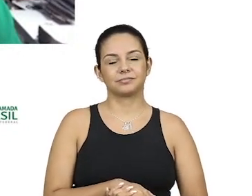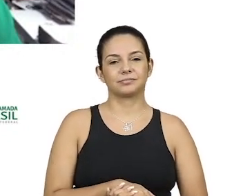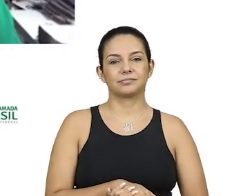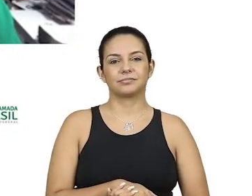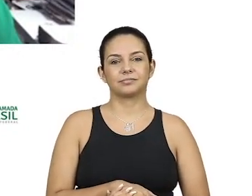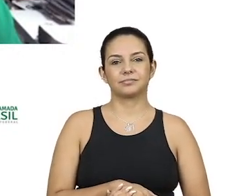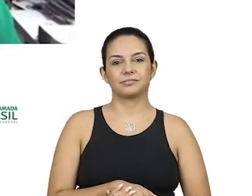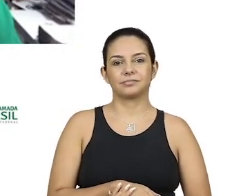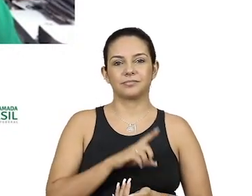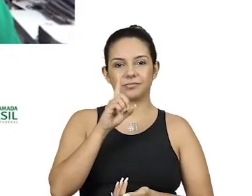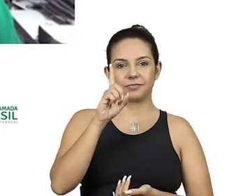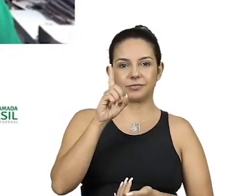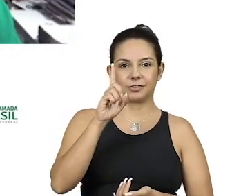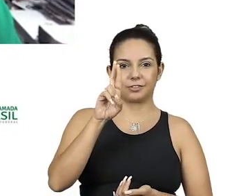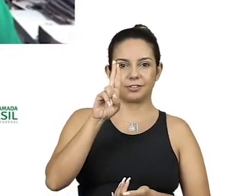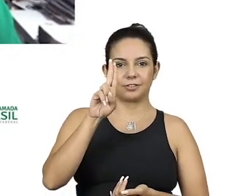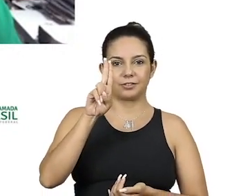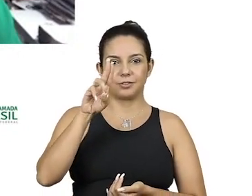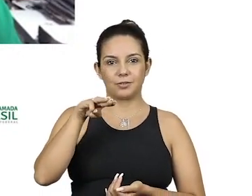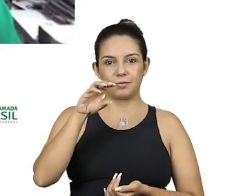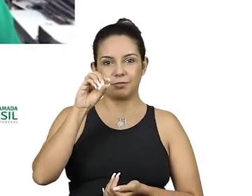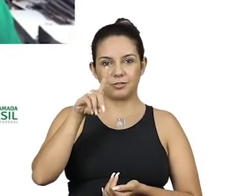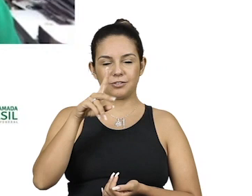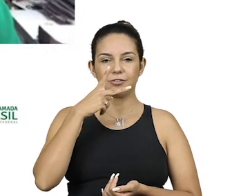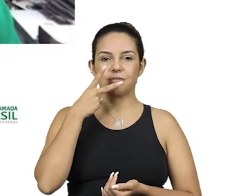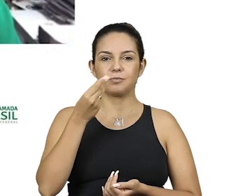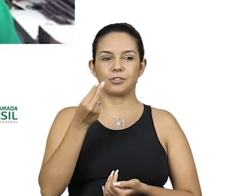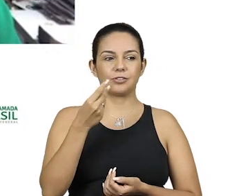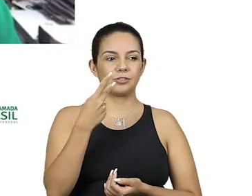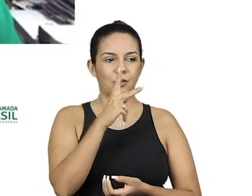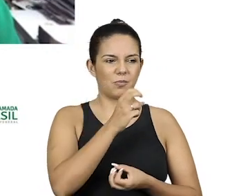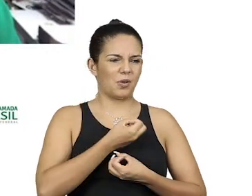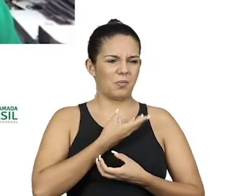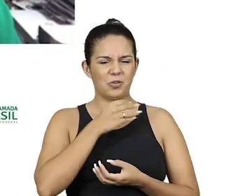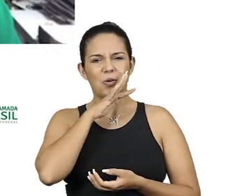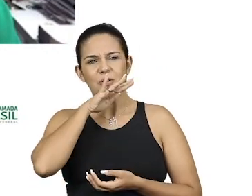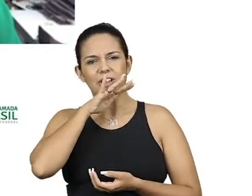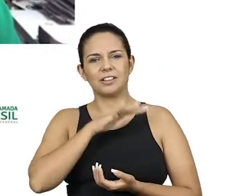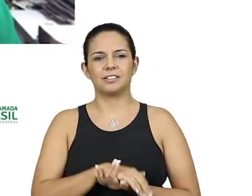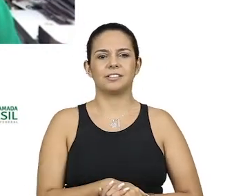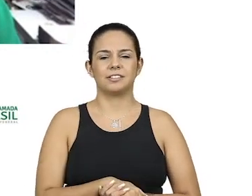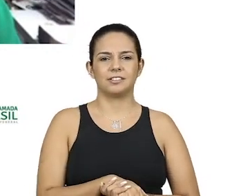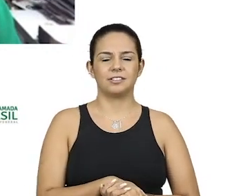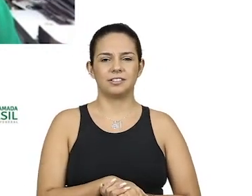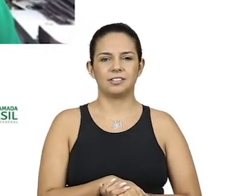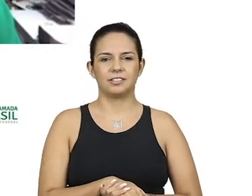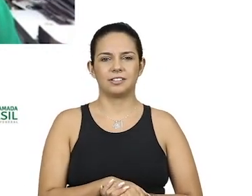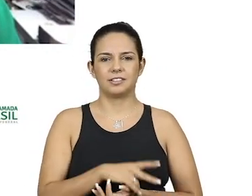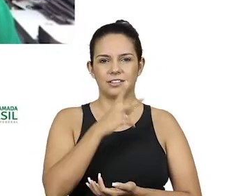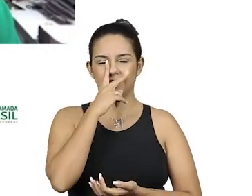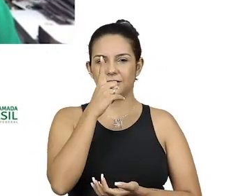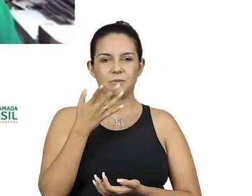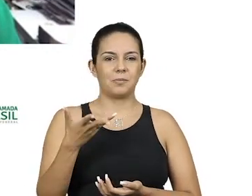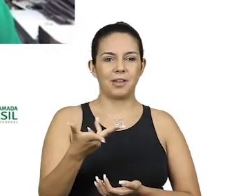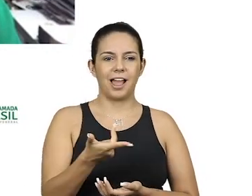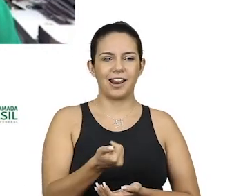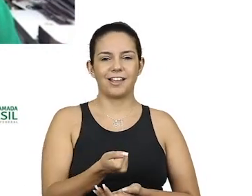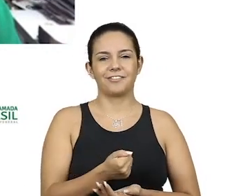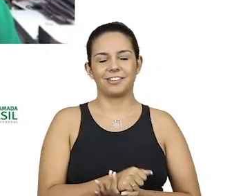disse: achei seus poemas muito ruins. Ele achou uma maravilha,